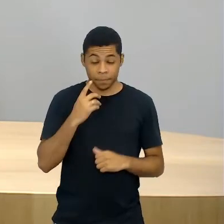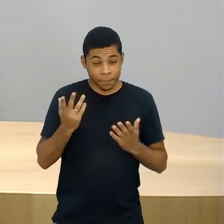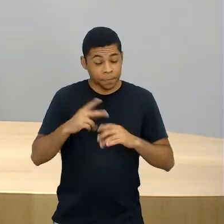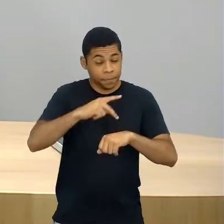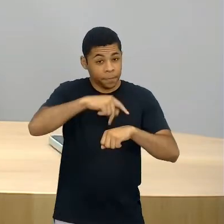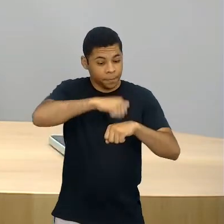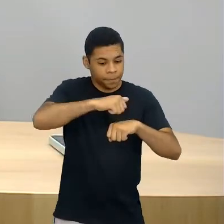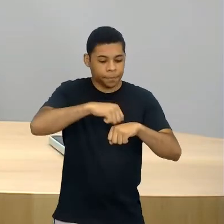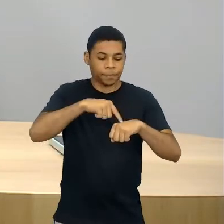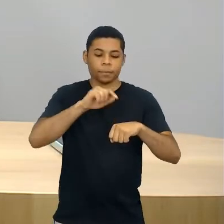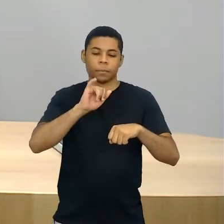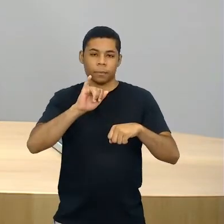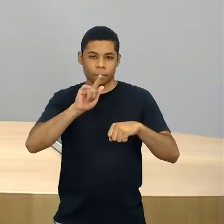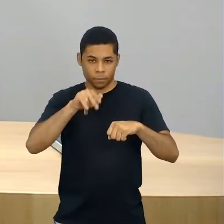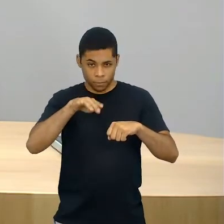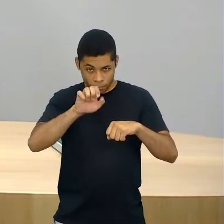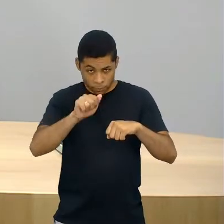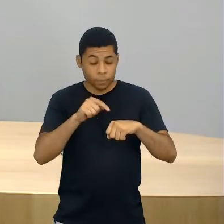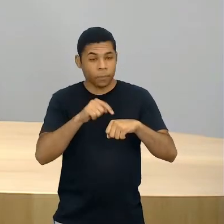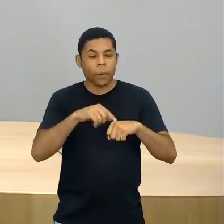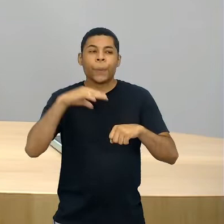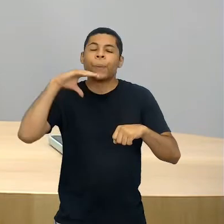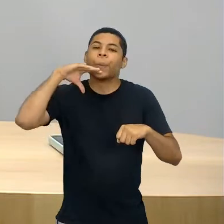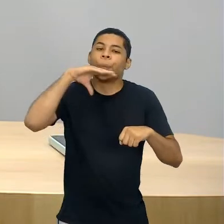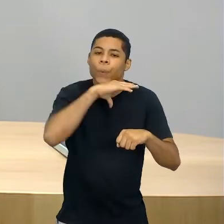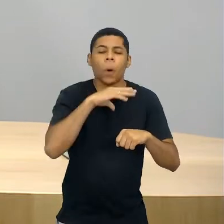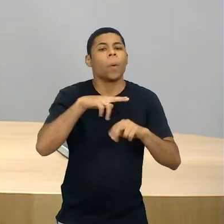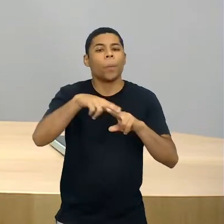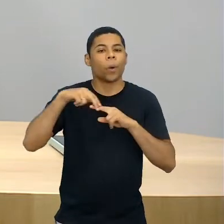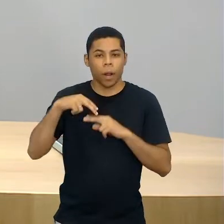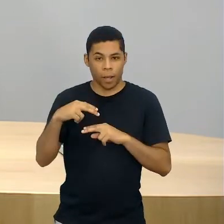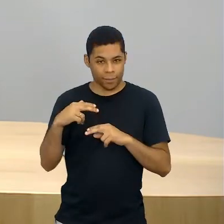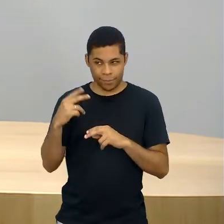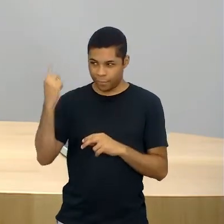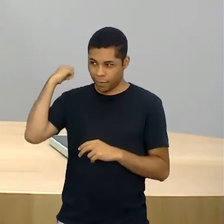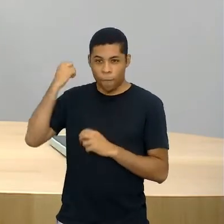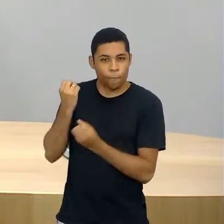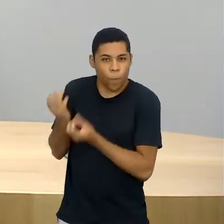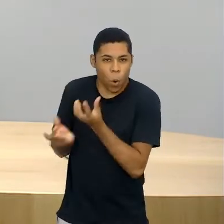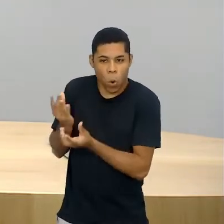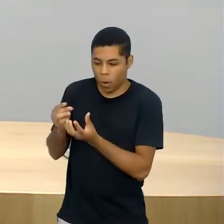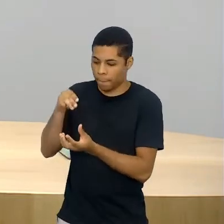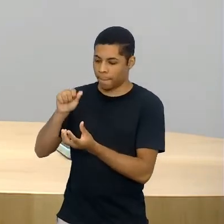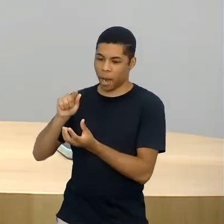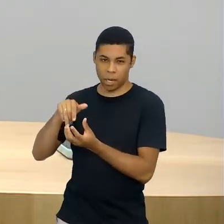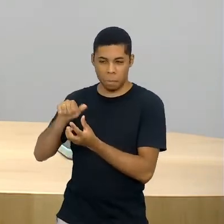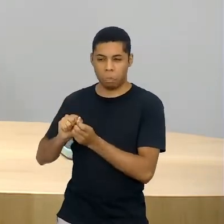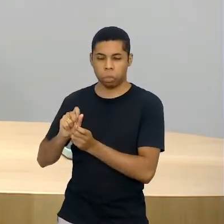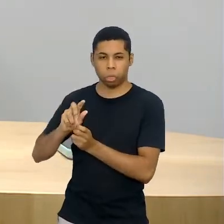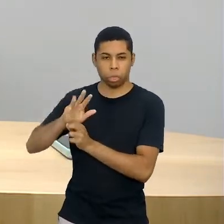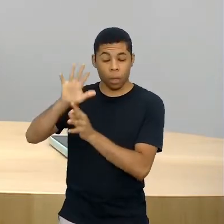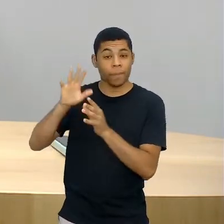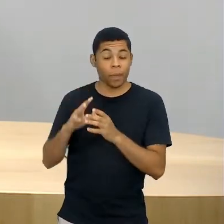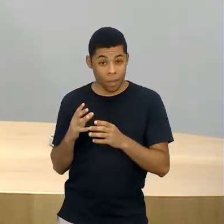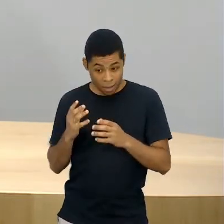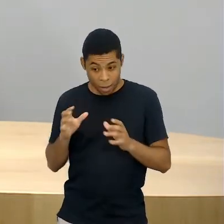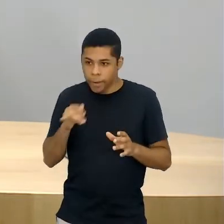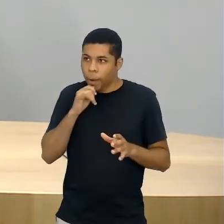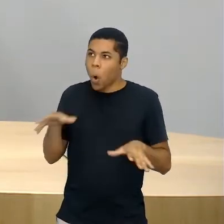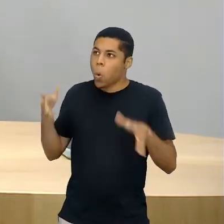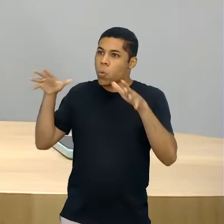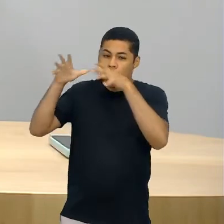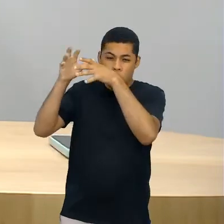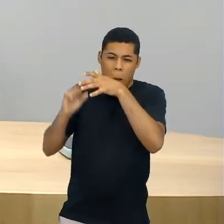essas características aí, elas são extremamente quentes porque ela vem do magma do interior do planeta, né? Então aquela pressão